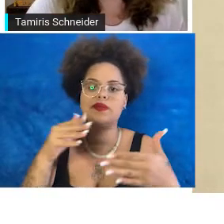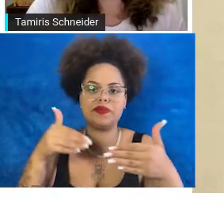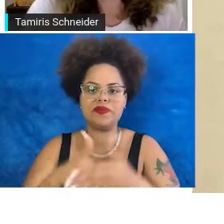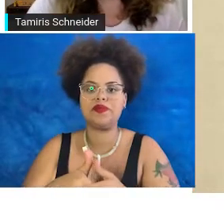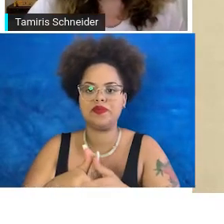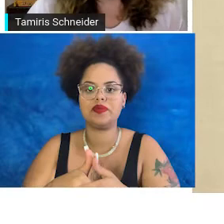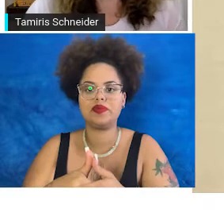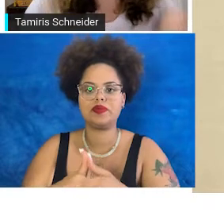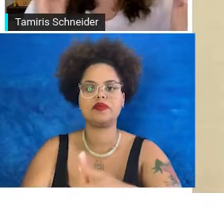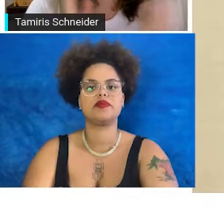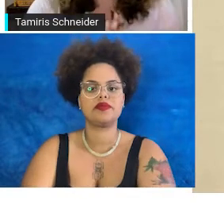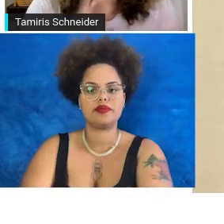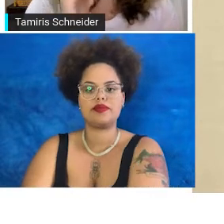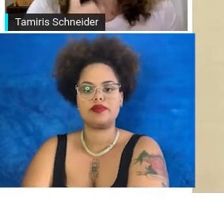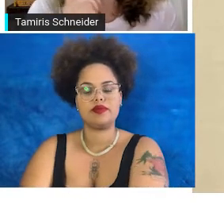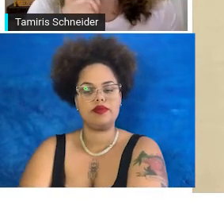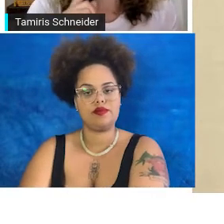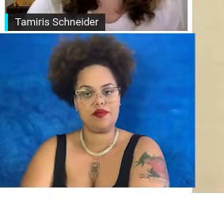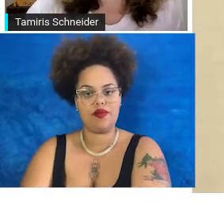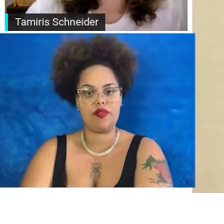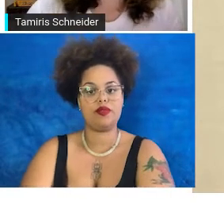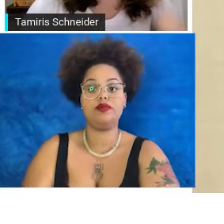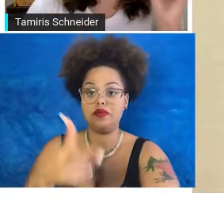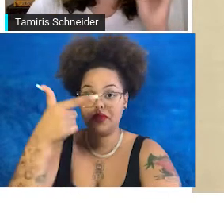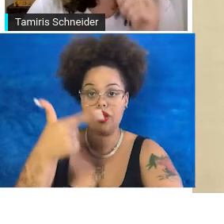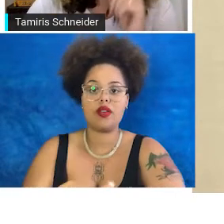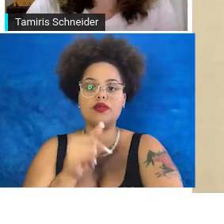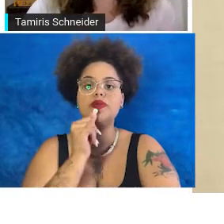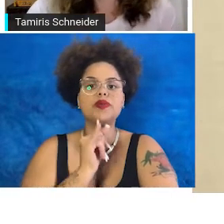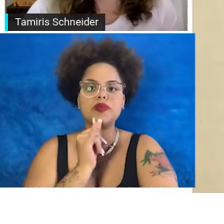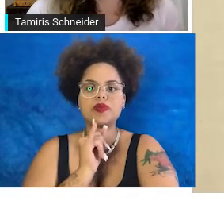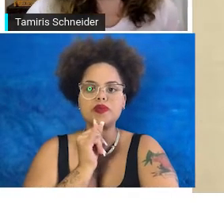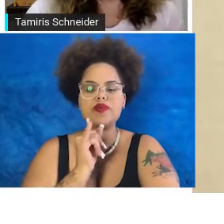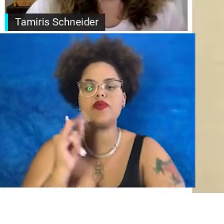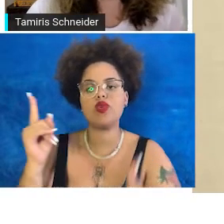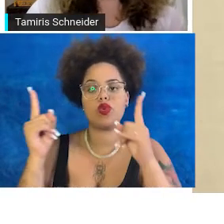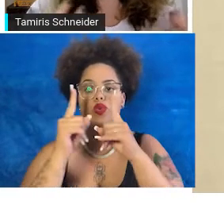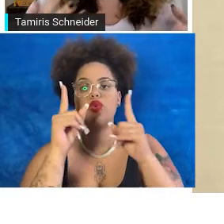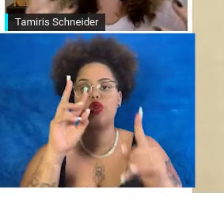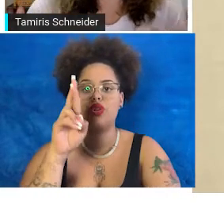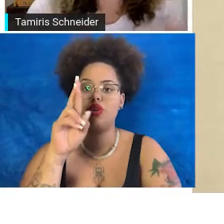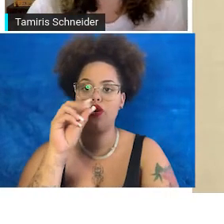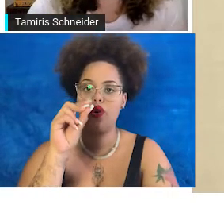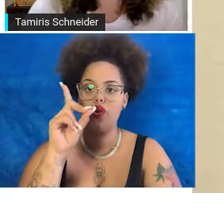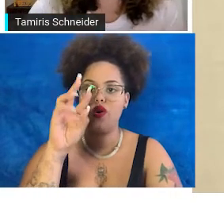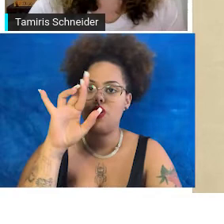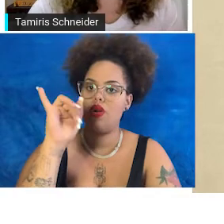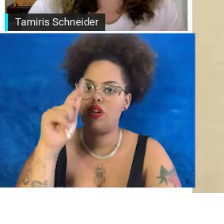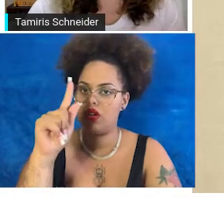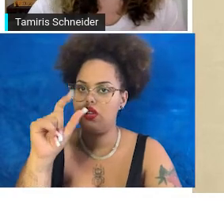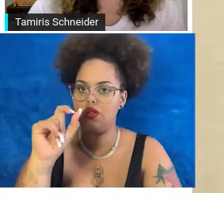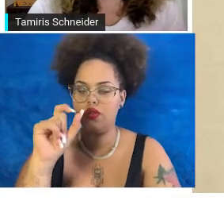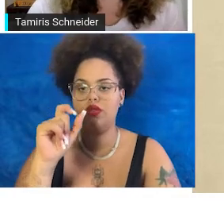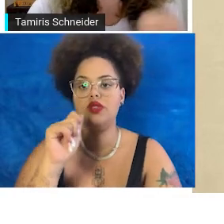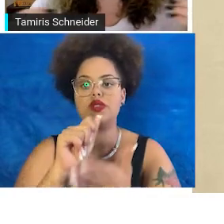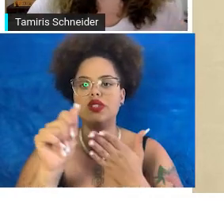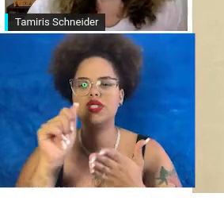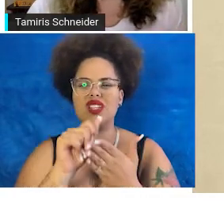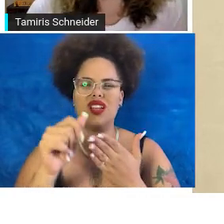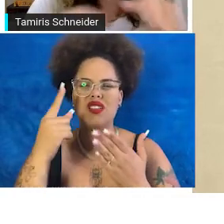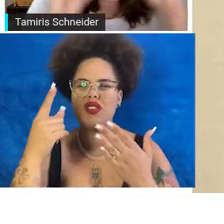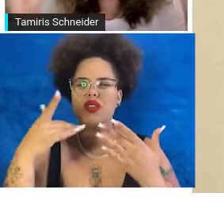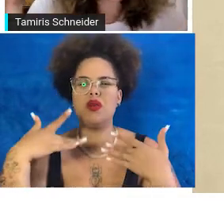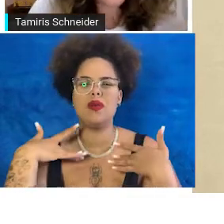né? E aí, mais exemplos. Os curtas do Rodrigo. Rodrigo escreve de uma